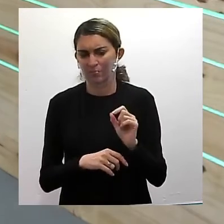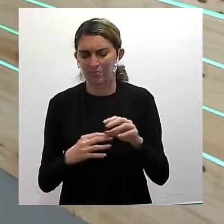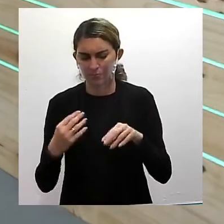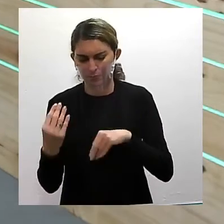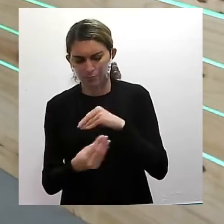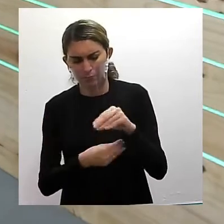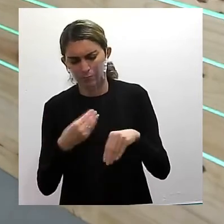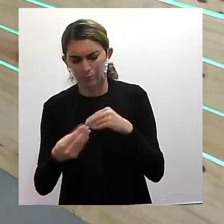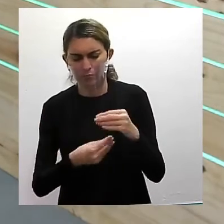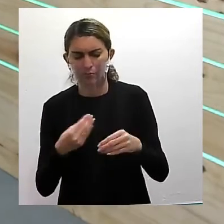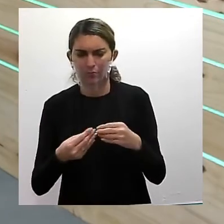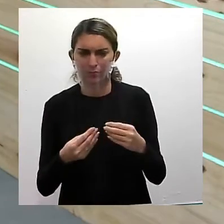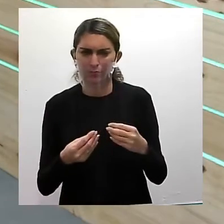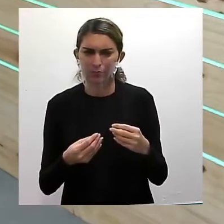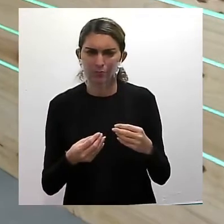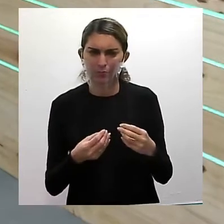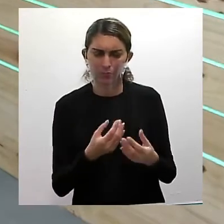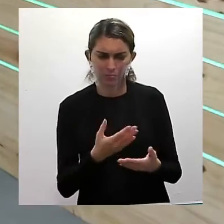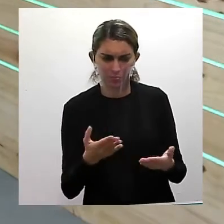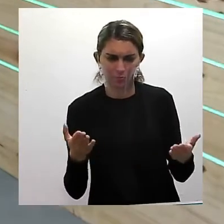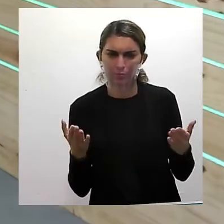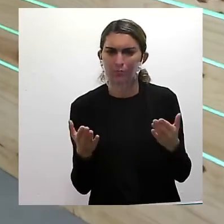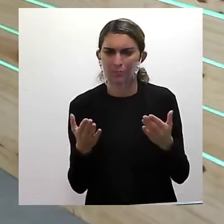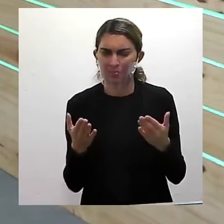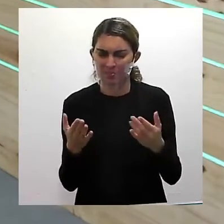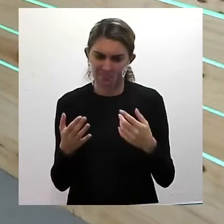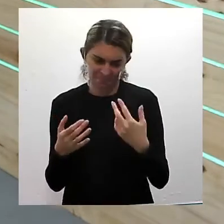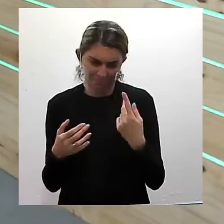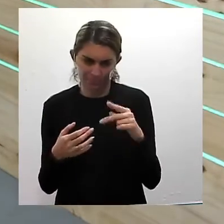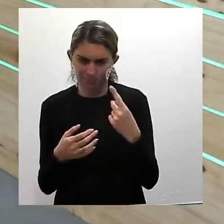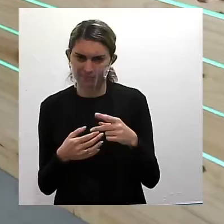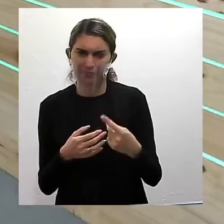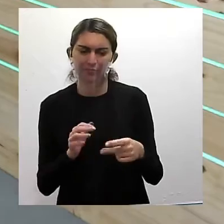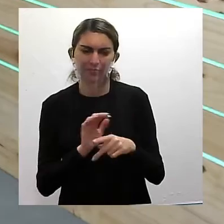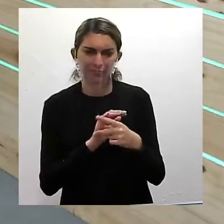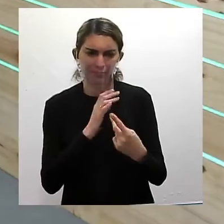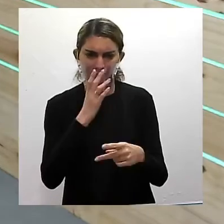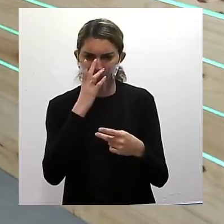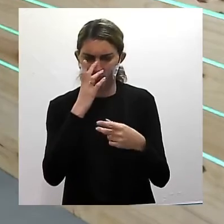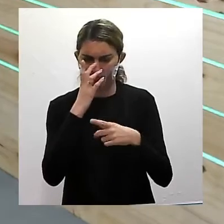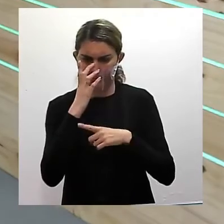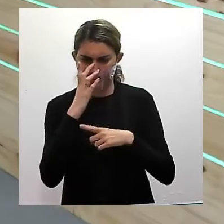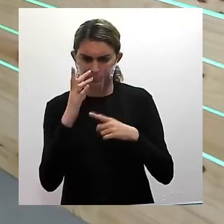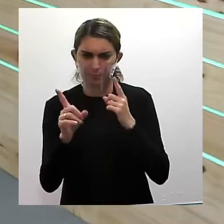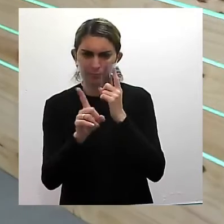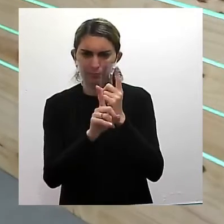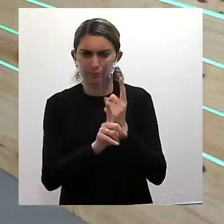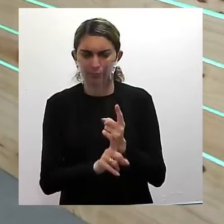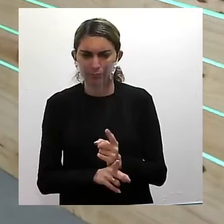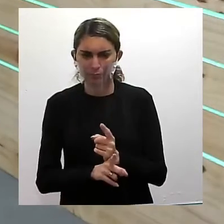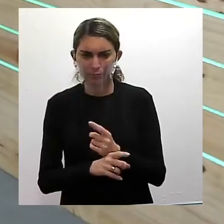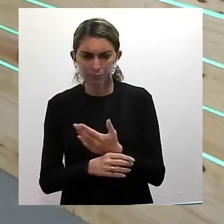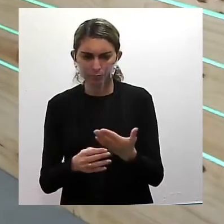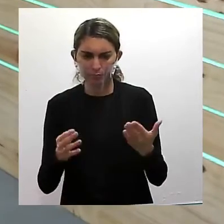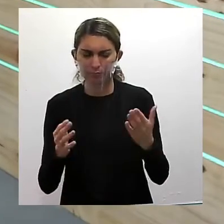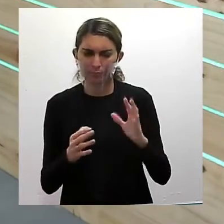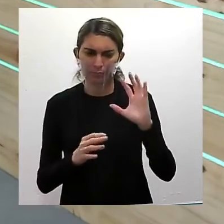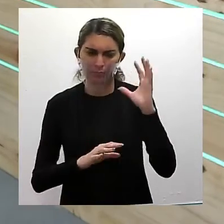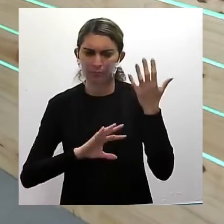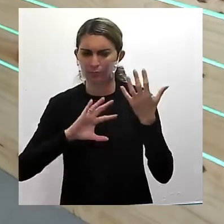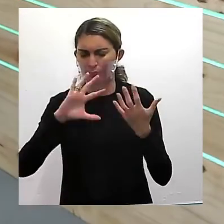formar compostos insolúveis. Neste caso específico, a gente está encontrando uma situação